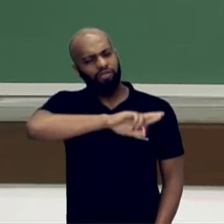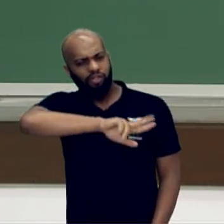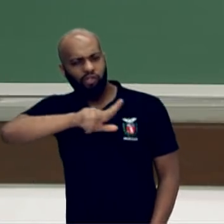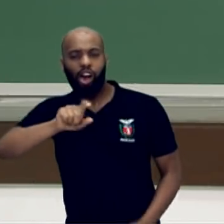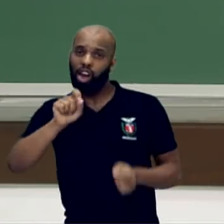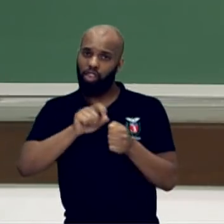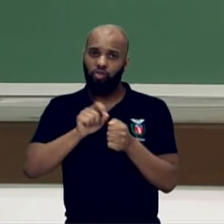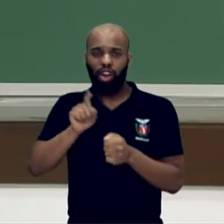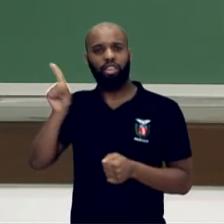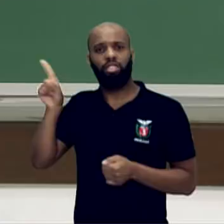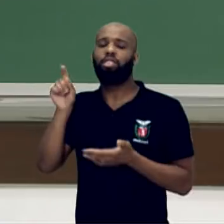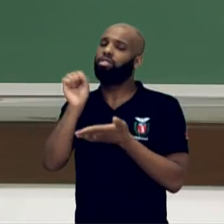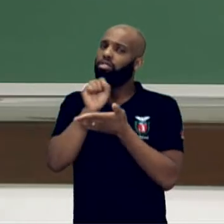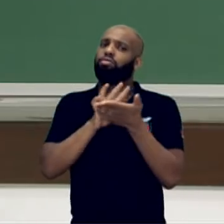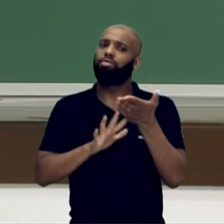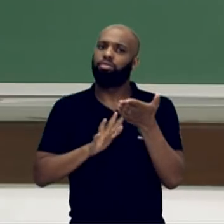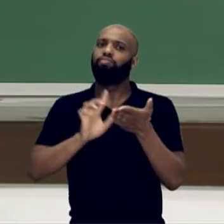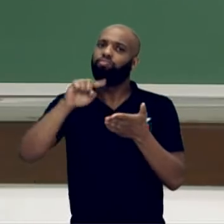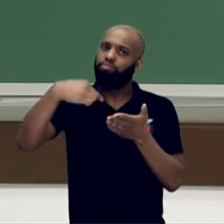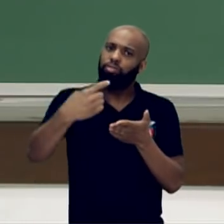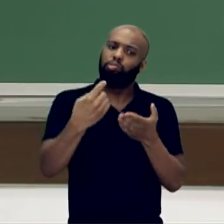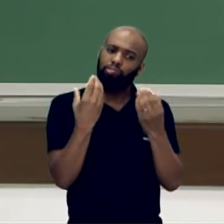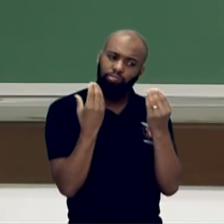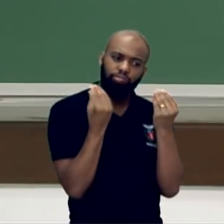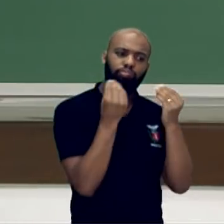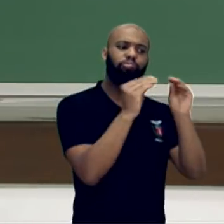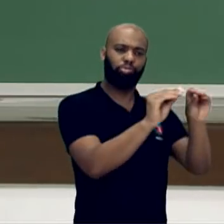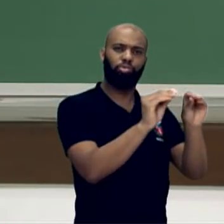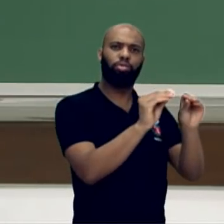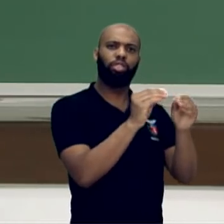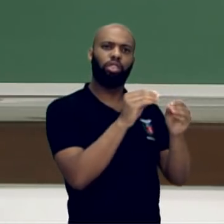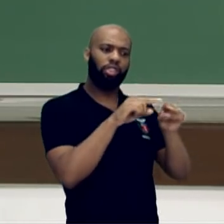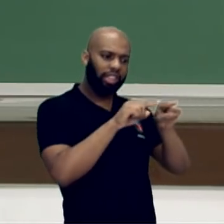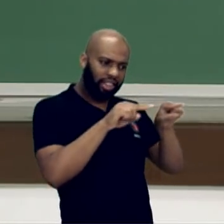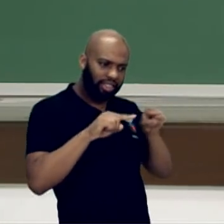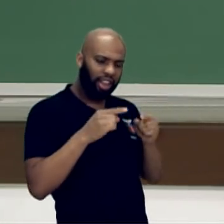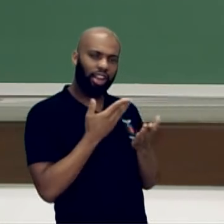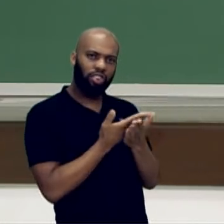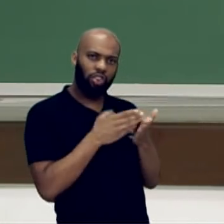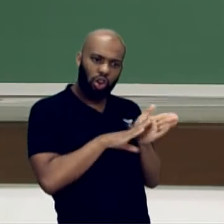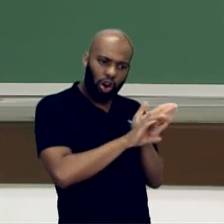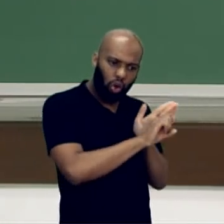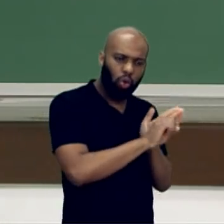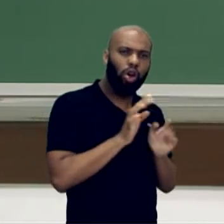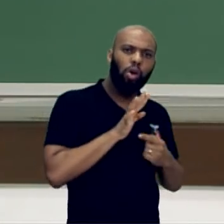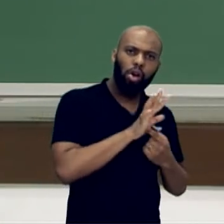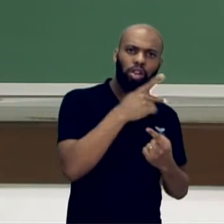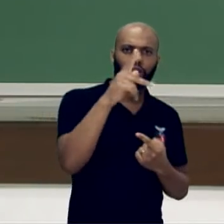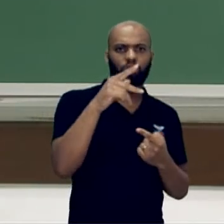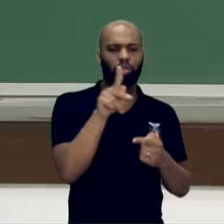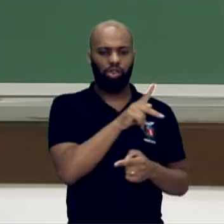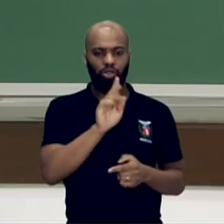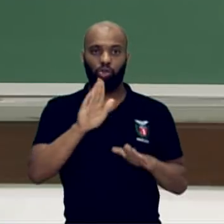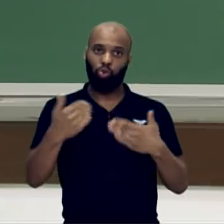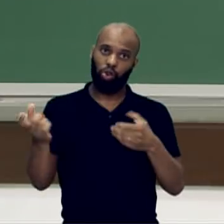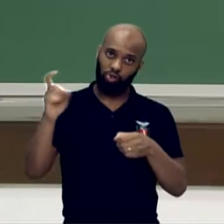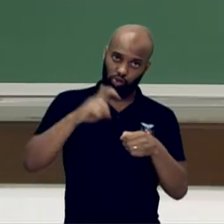façam essa atividade e depois postem lá ou mostrem para a professora de vocês quando vocês voltarem, tudo